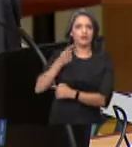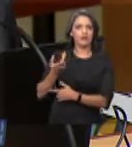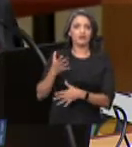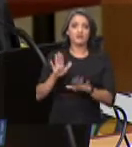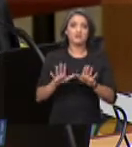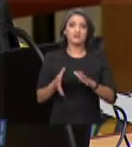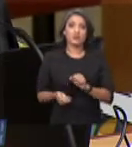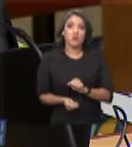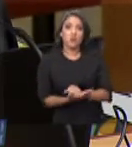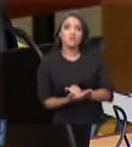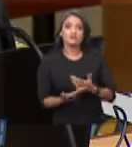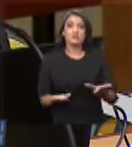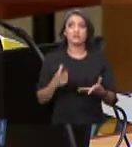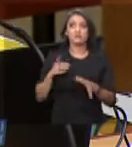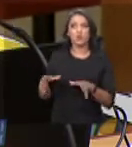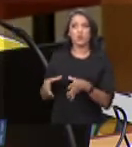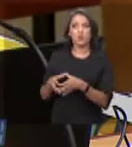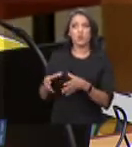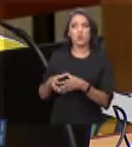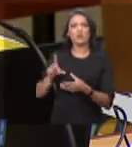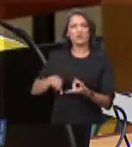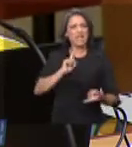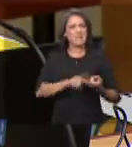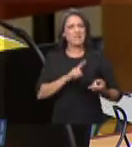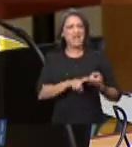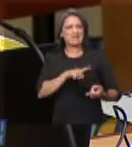corrupção às vezes milícias ameaça